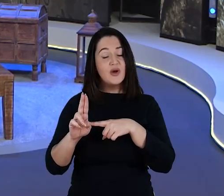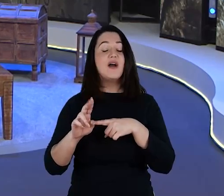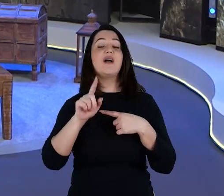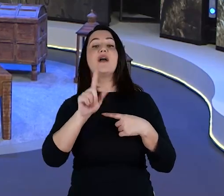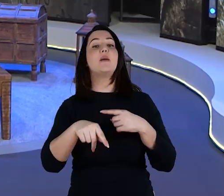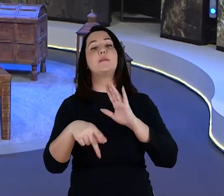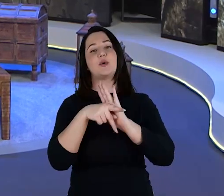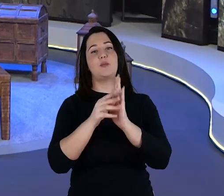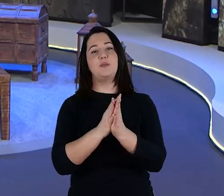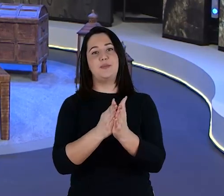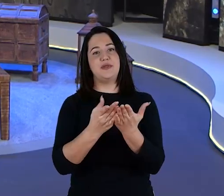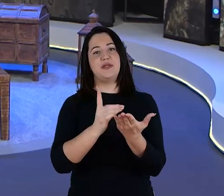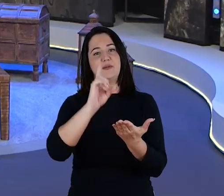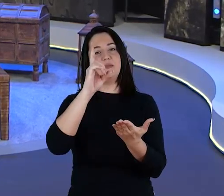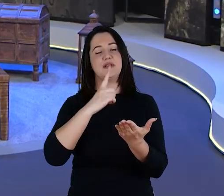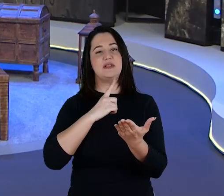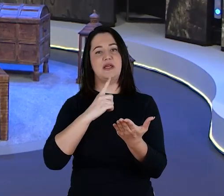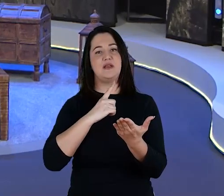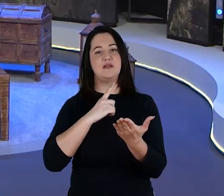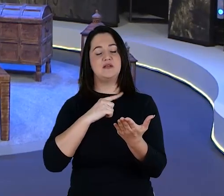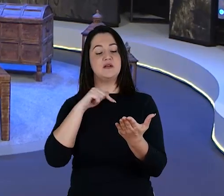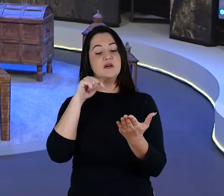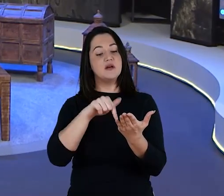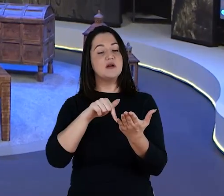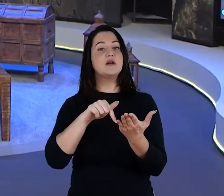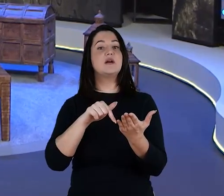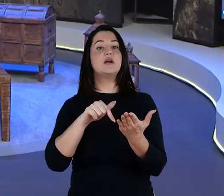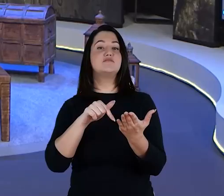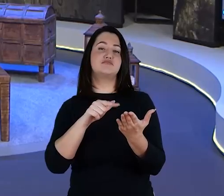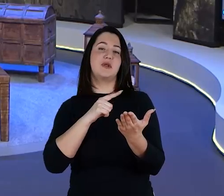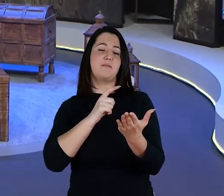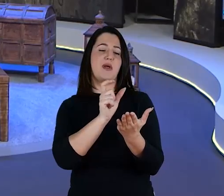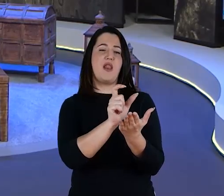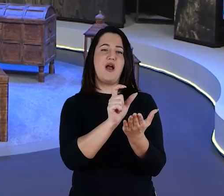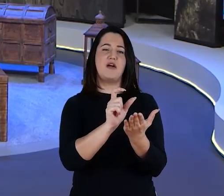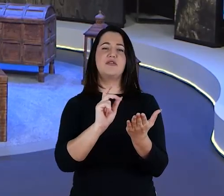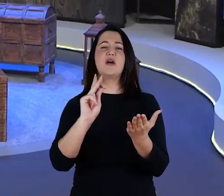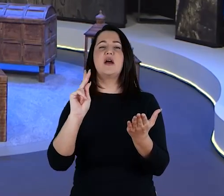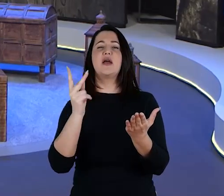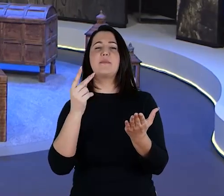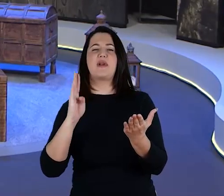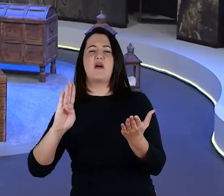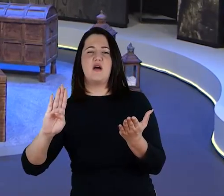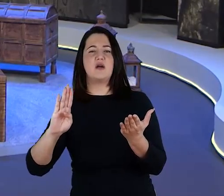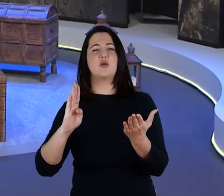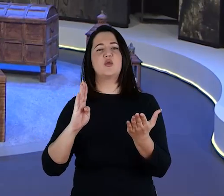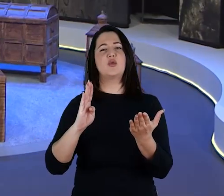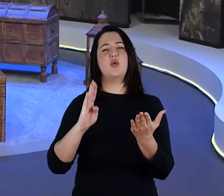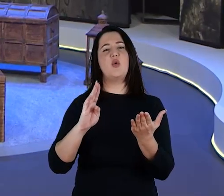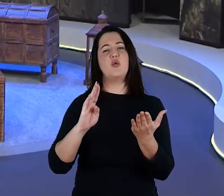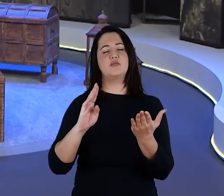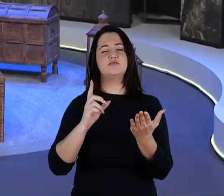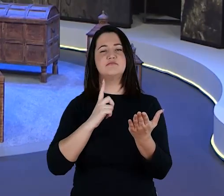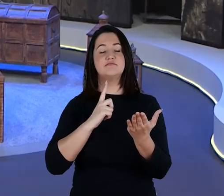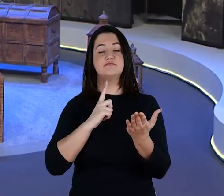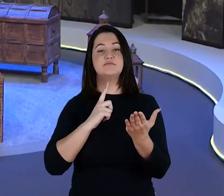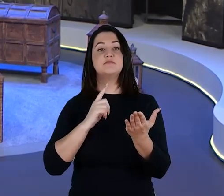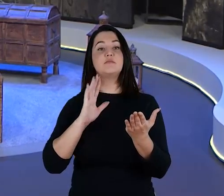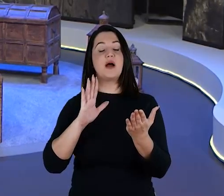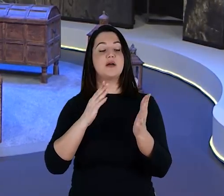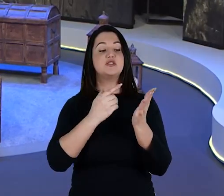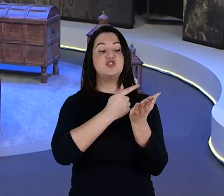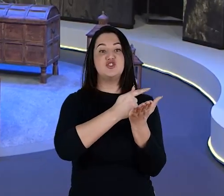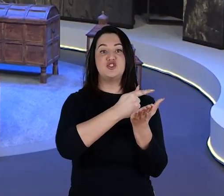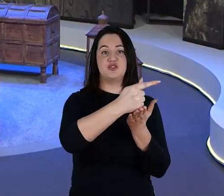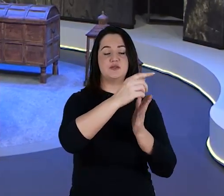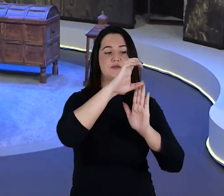em hebraico, que é traduzido nas Bíblias em português por hititas ou, como eu falei, heteus. Agora, quando você vai para Gênesis